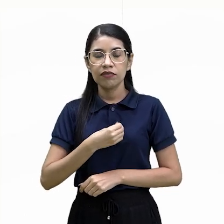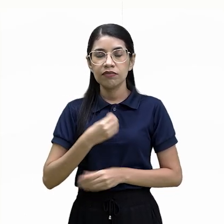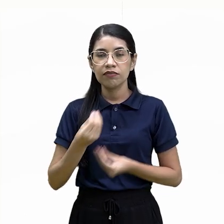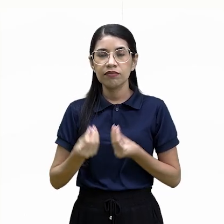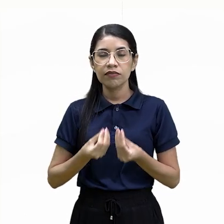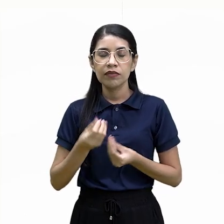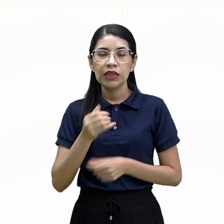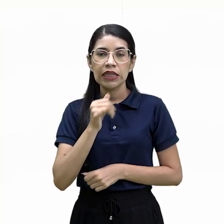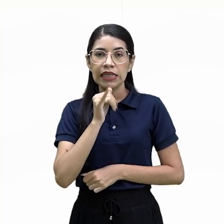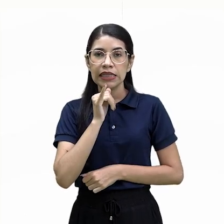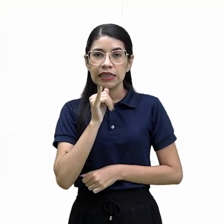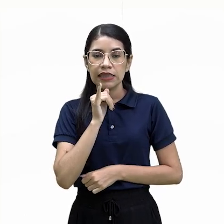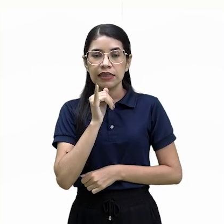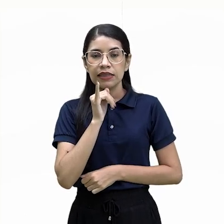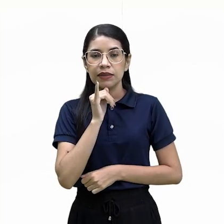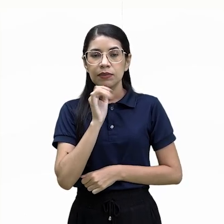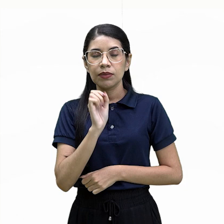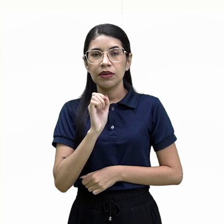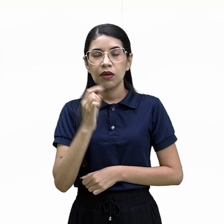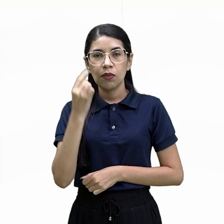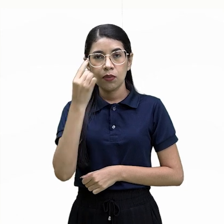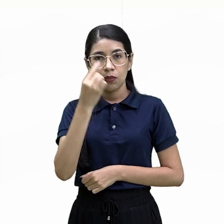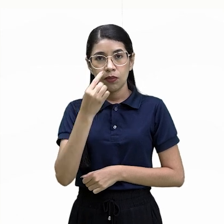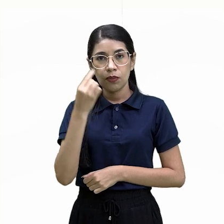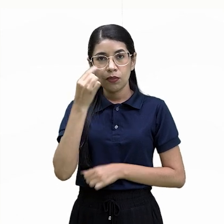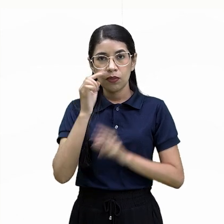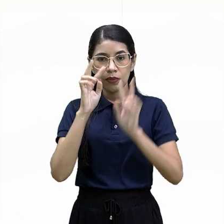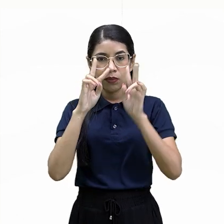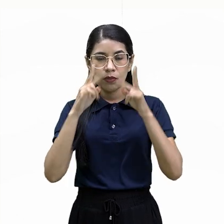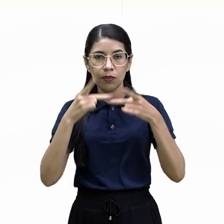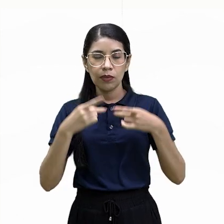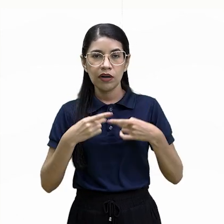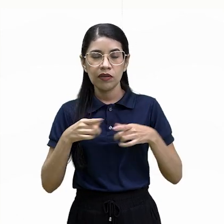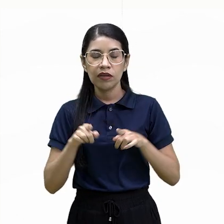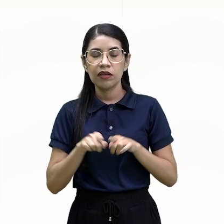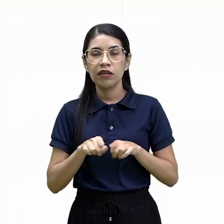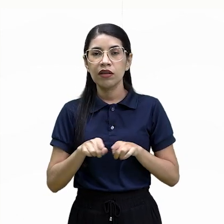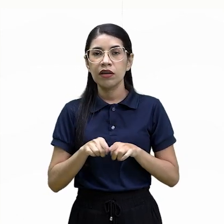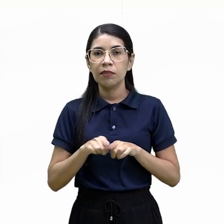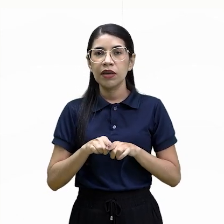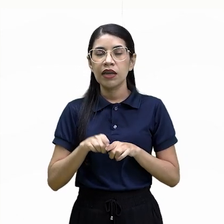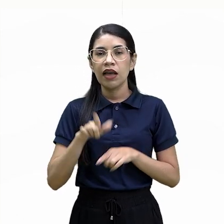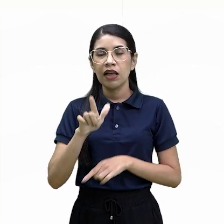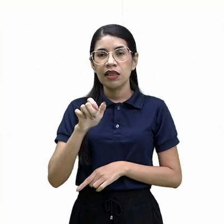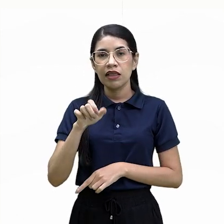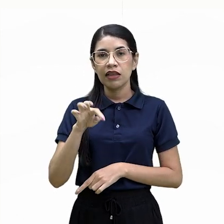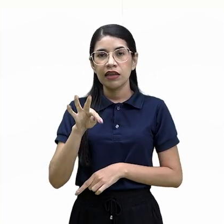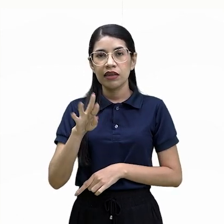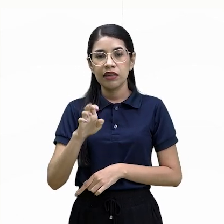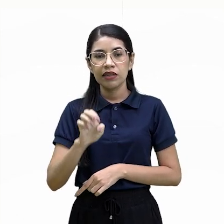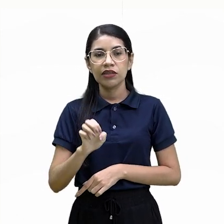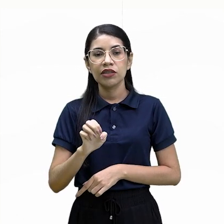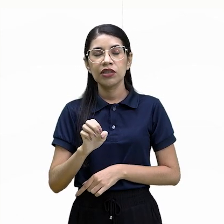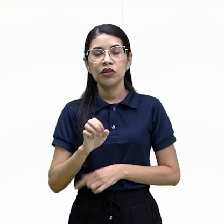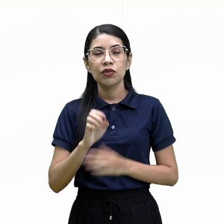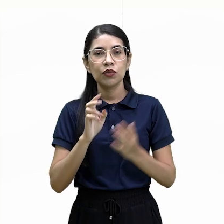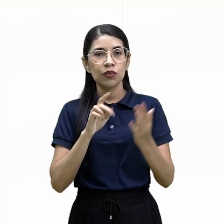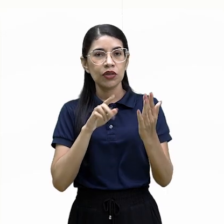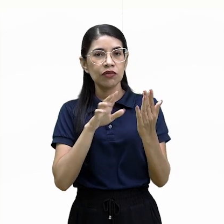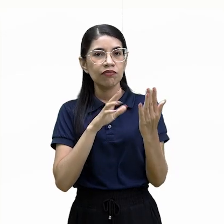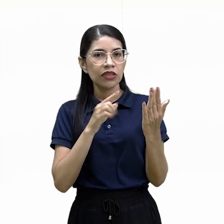Por exemplo, o olho humano, uma lente, um